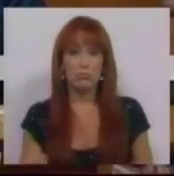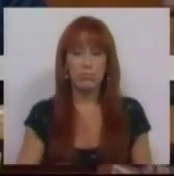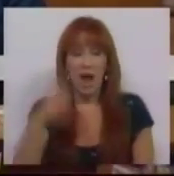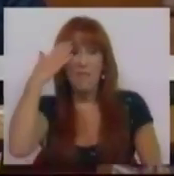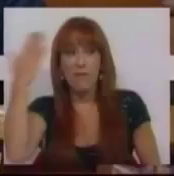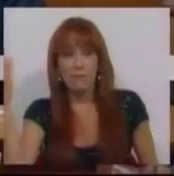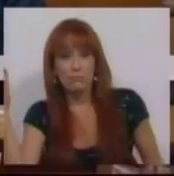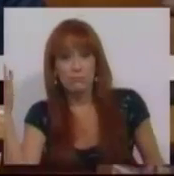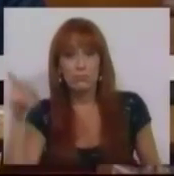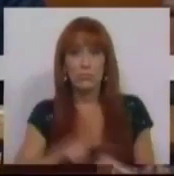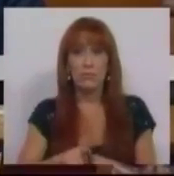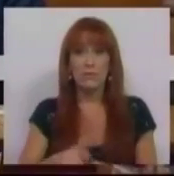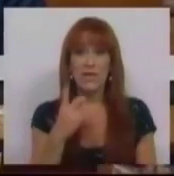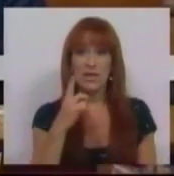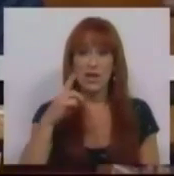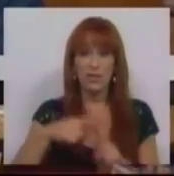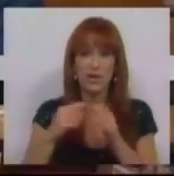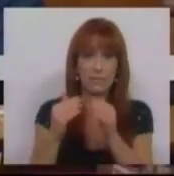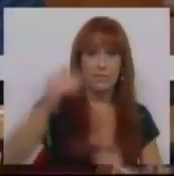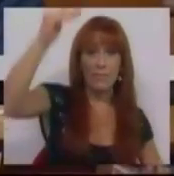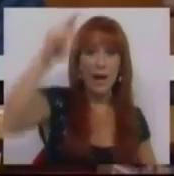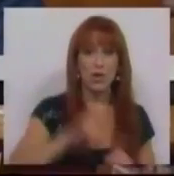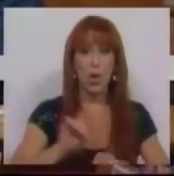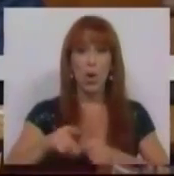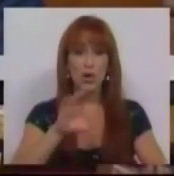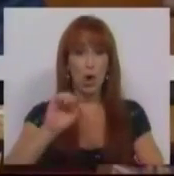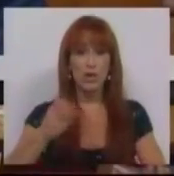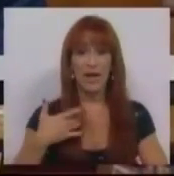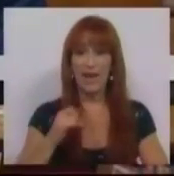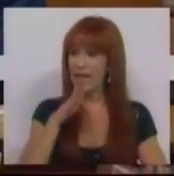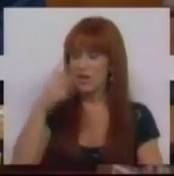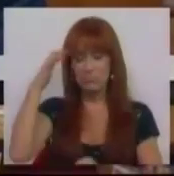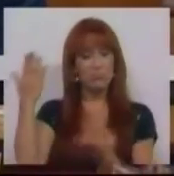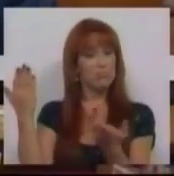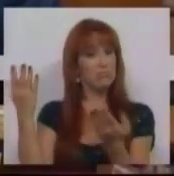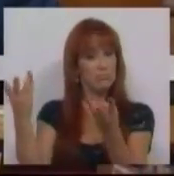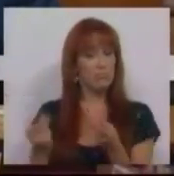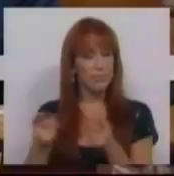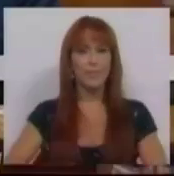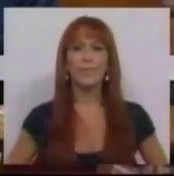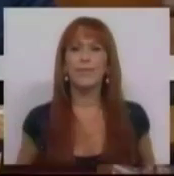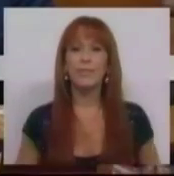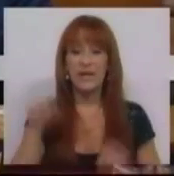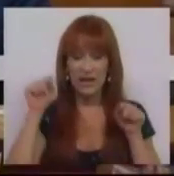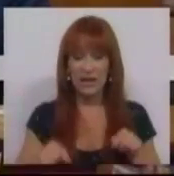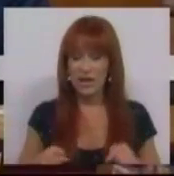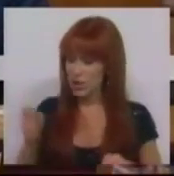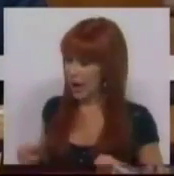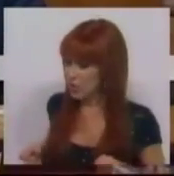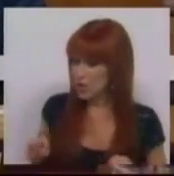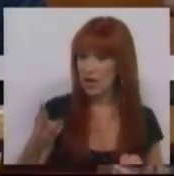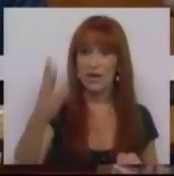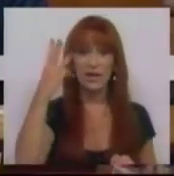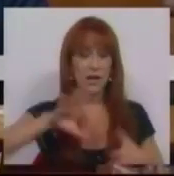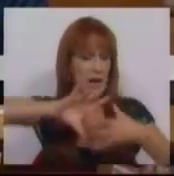uma previsão que é 6 vezes superior à que a OCDE agora calcula. Nestes 3 anos